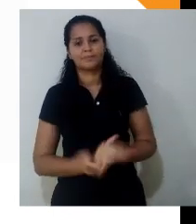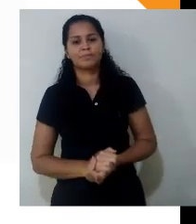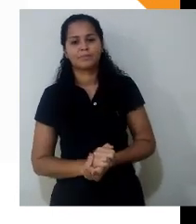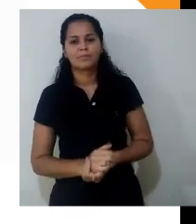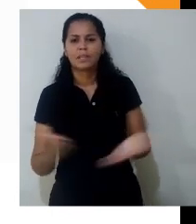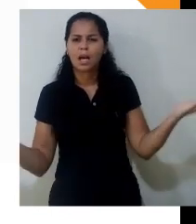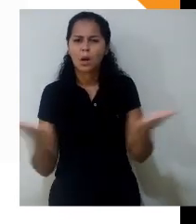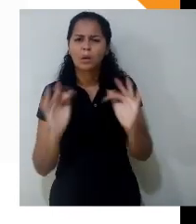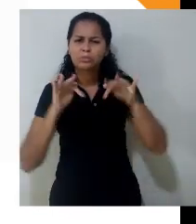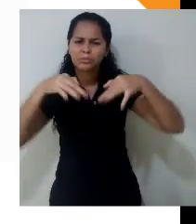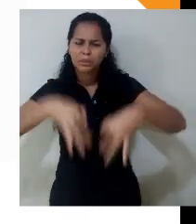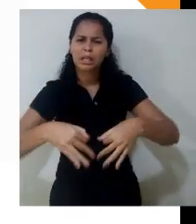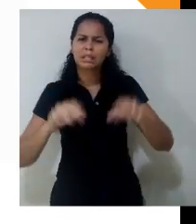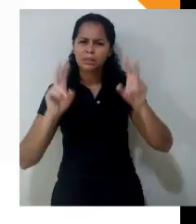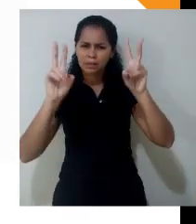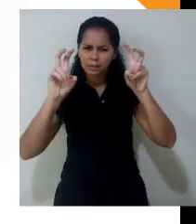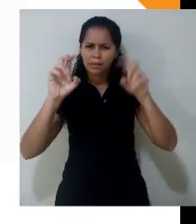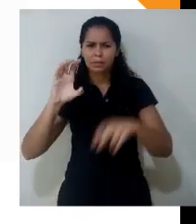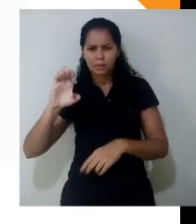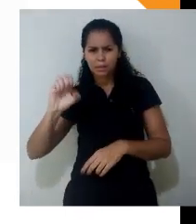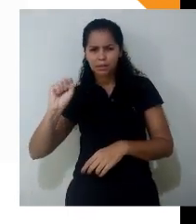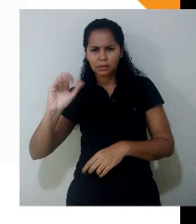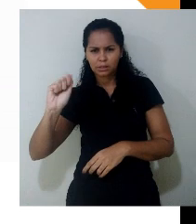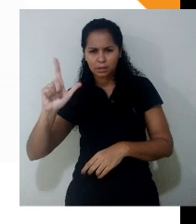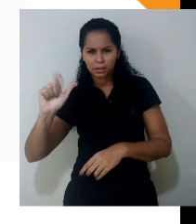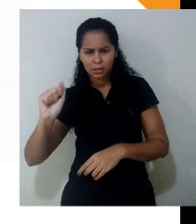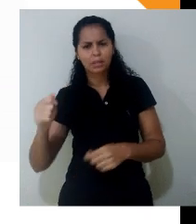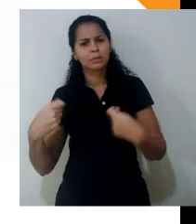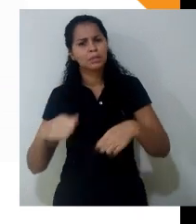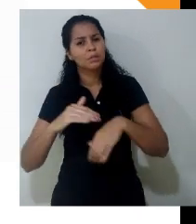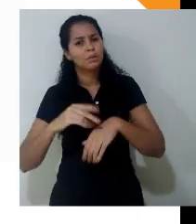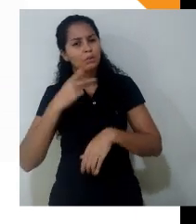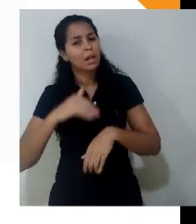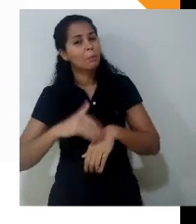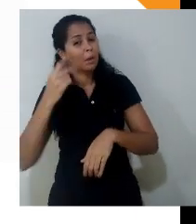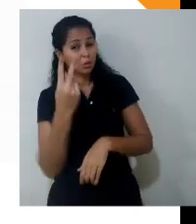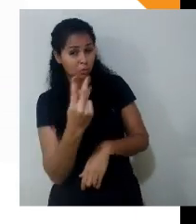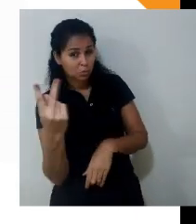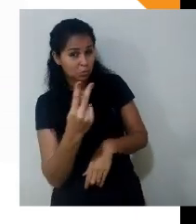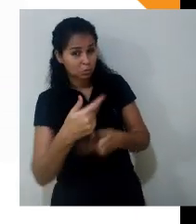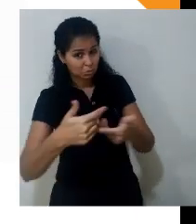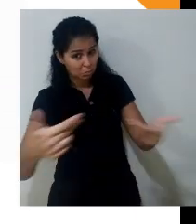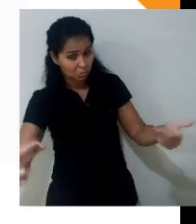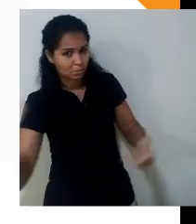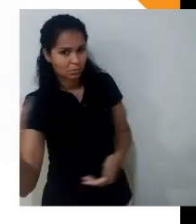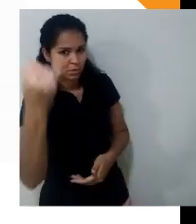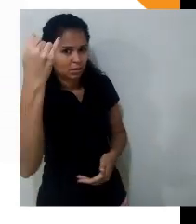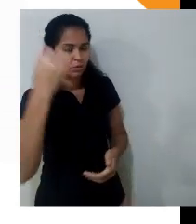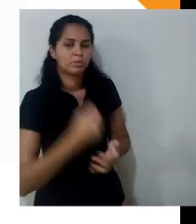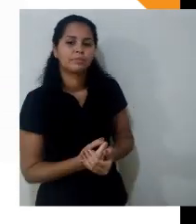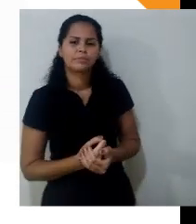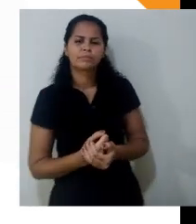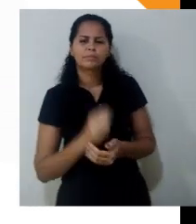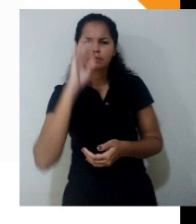Para encerrar o assunto de escalas, eu gostaria de falar com vocês mais duas coisinhas. A primeira delas é a seguinte: vamos supor que eu tenho